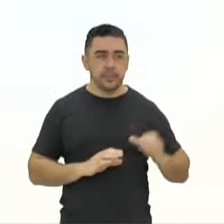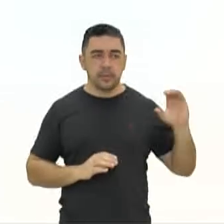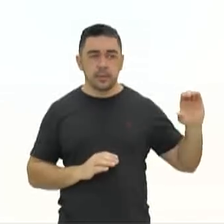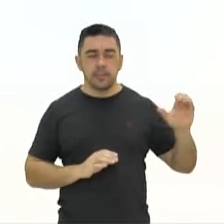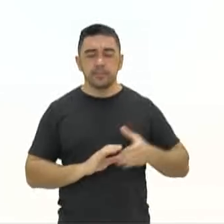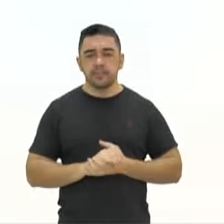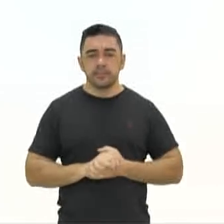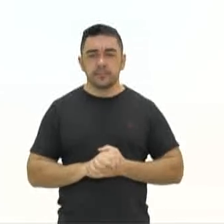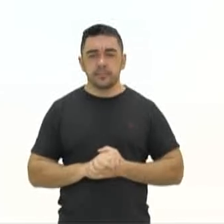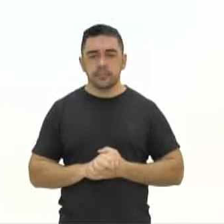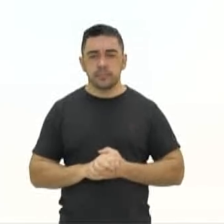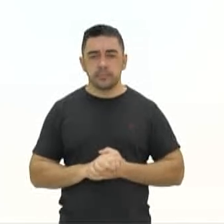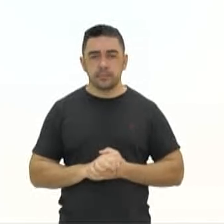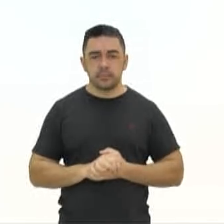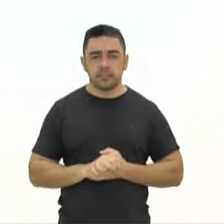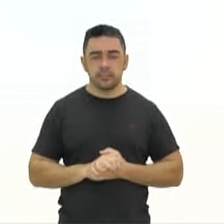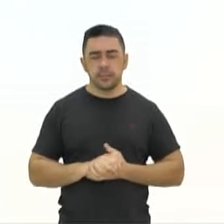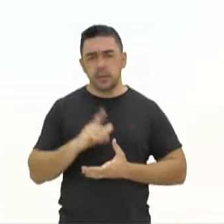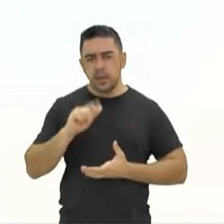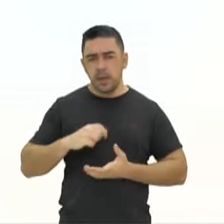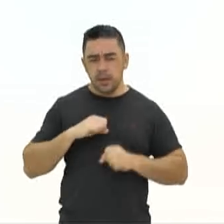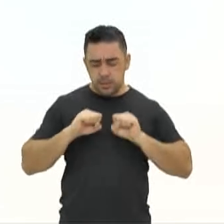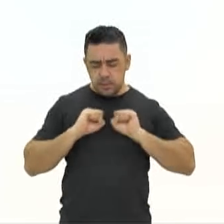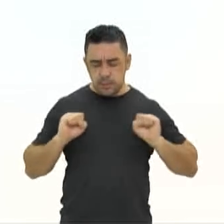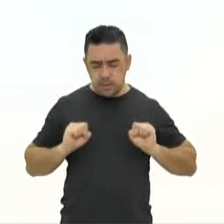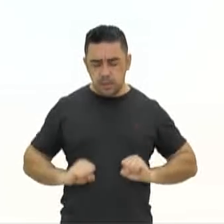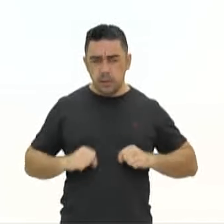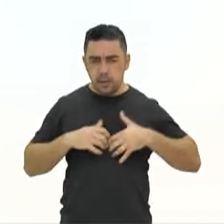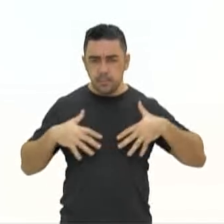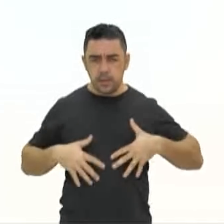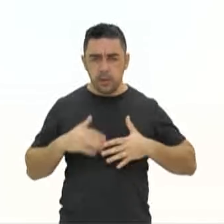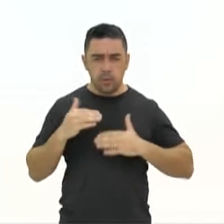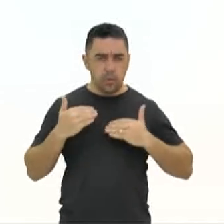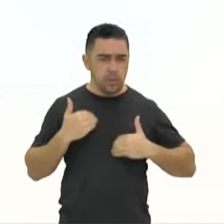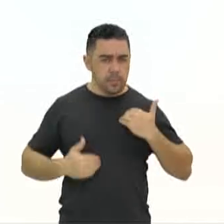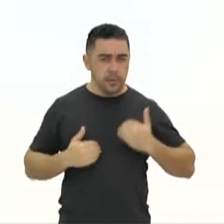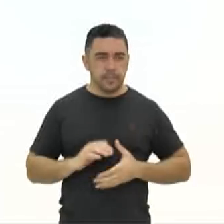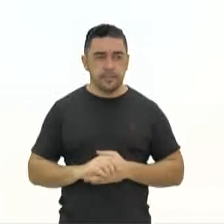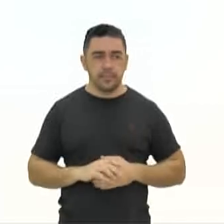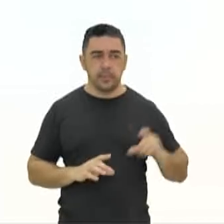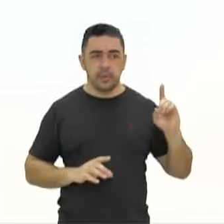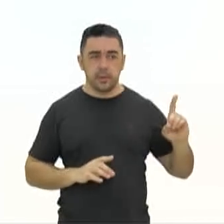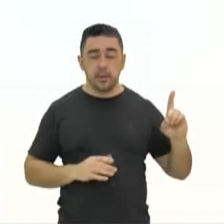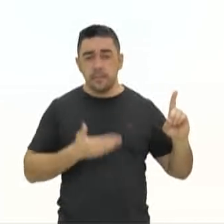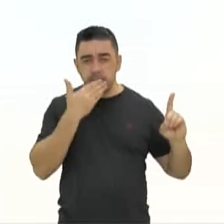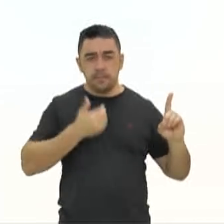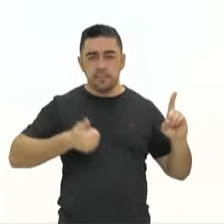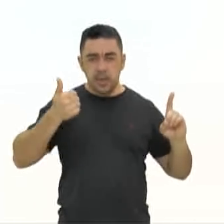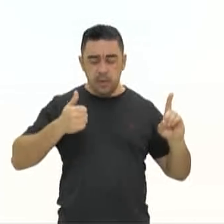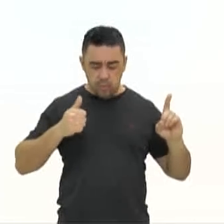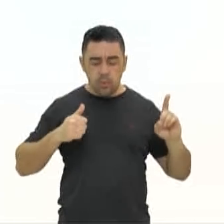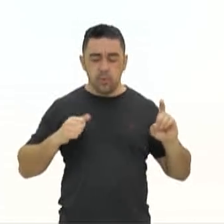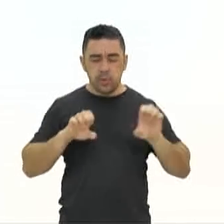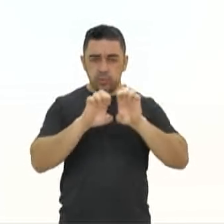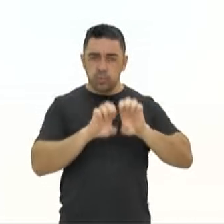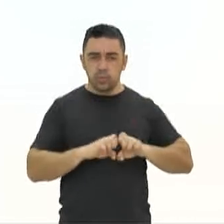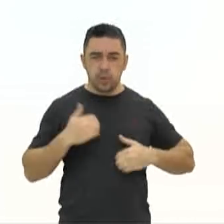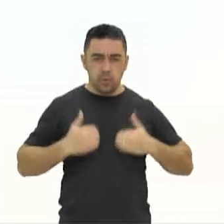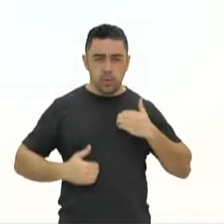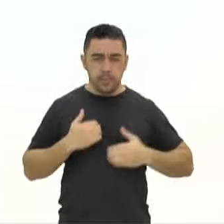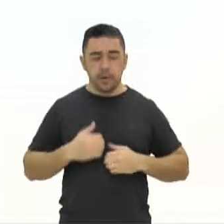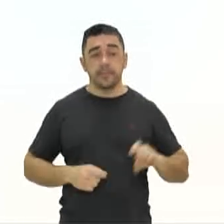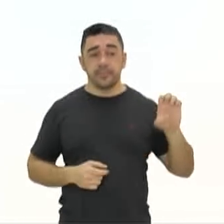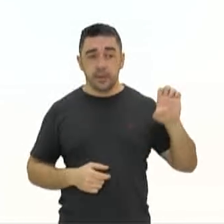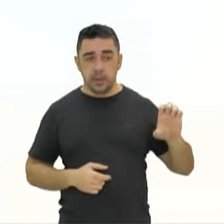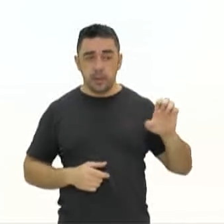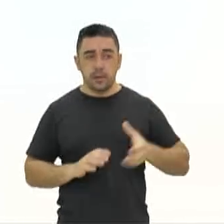C, complexificação dos seus sistemas, letra D, melhoria dos processos e estruturas do corpo, né? E ainda a letra